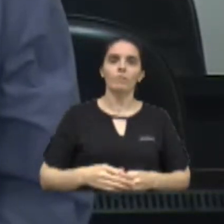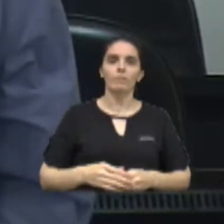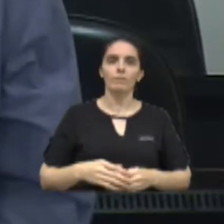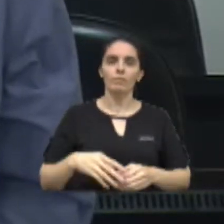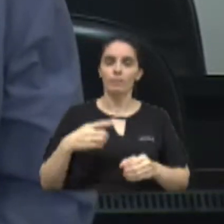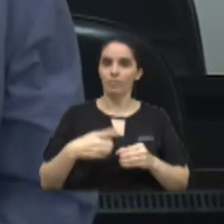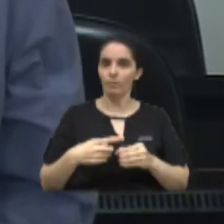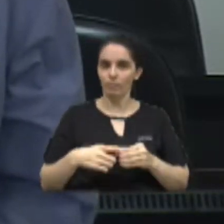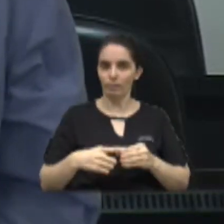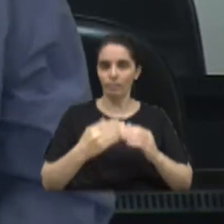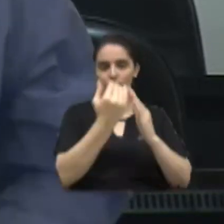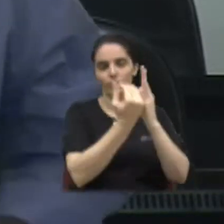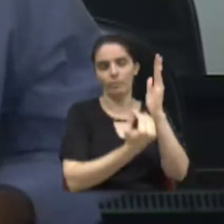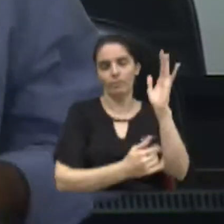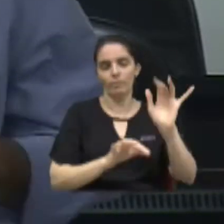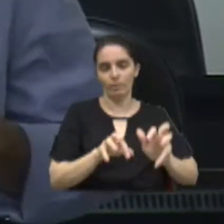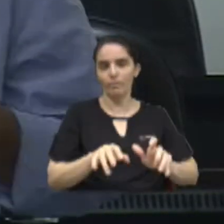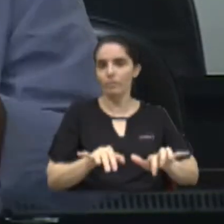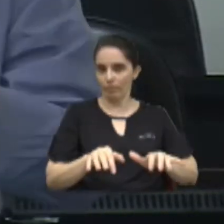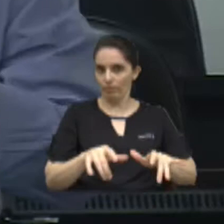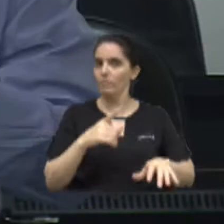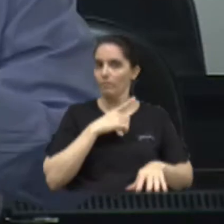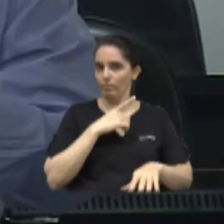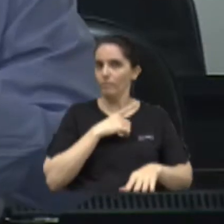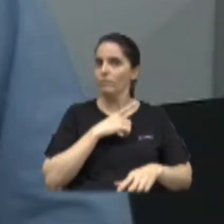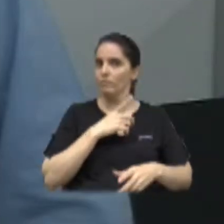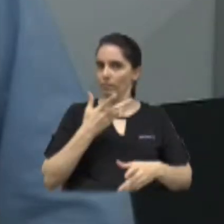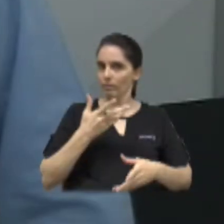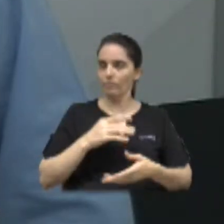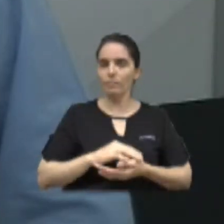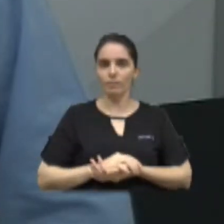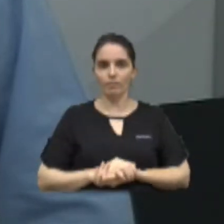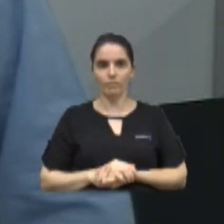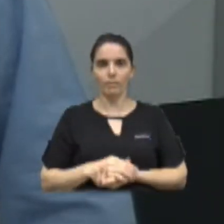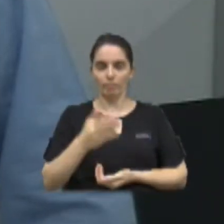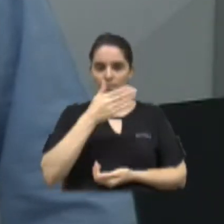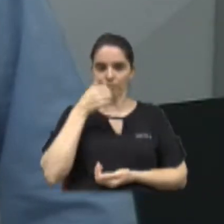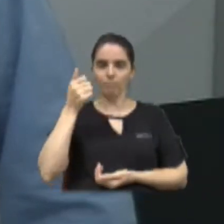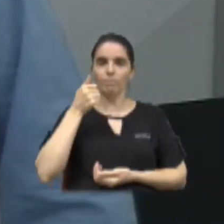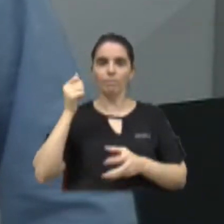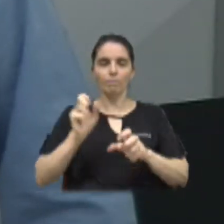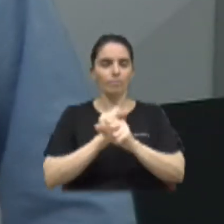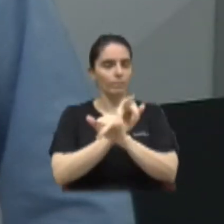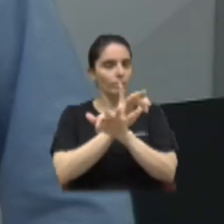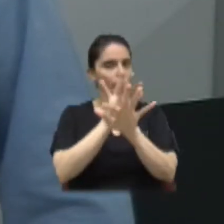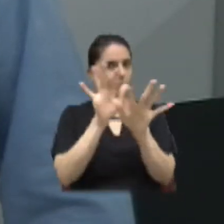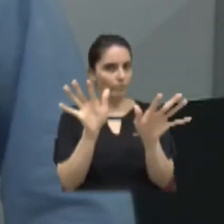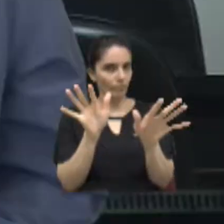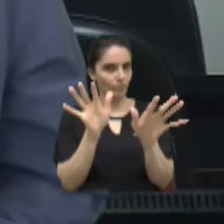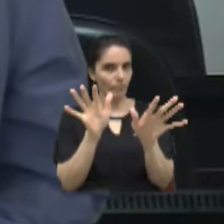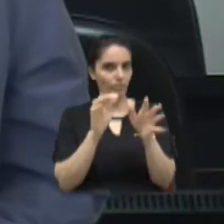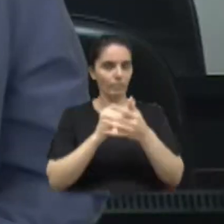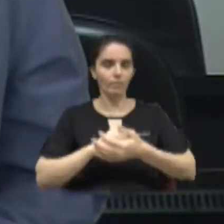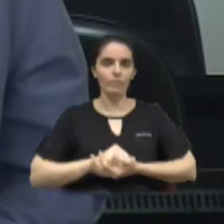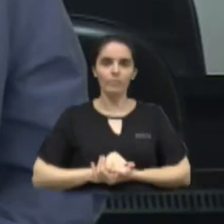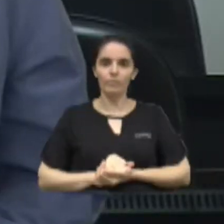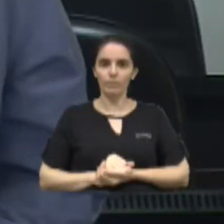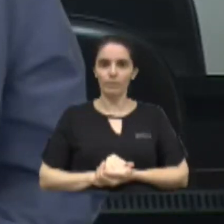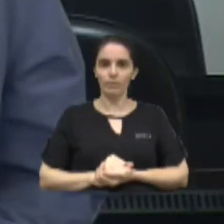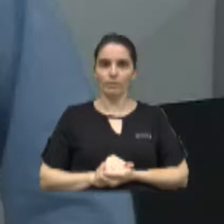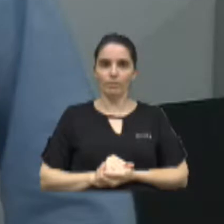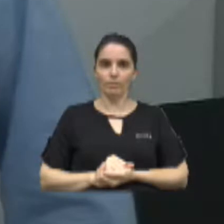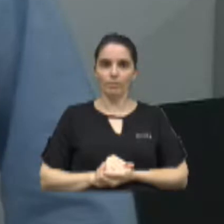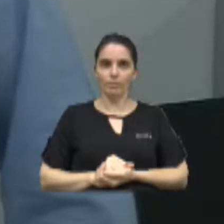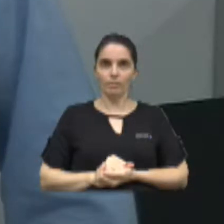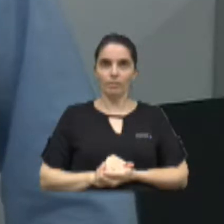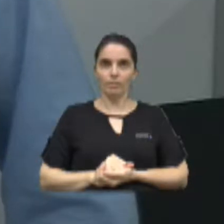ser online. Maravilha, eu vi aqui também, então se é online essa lista, aí fica muito mais claro. Porque, vai evitar assim, isso mesmo. Que os pais